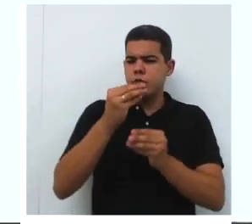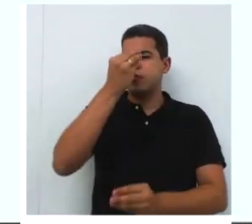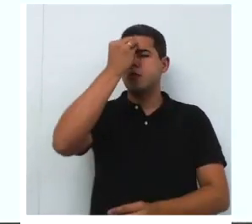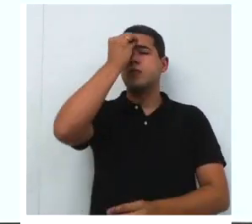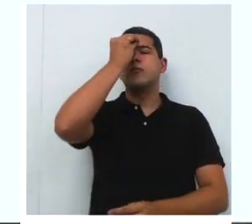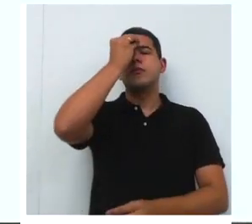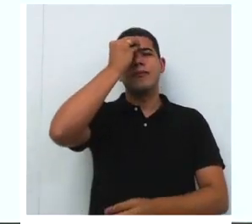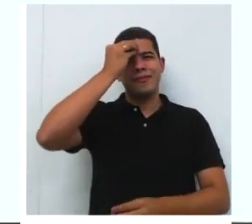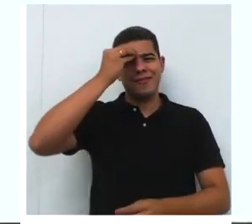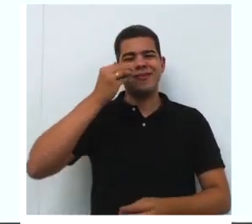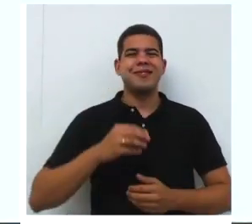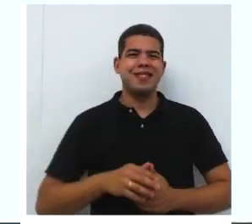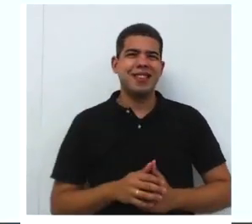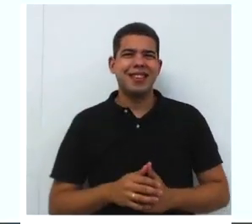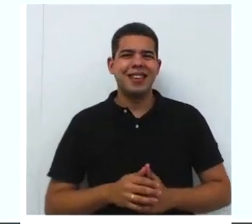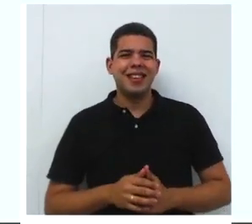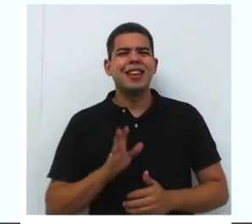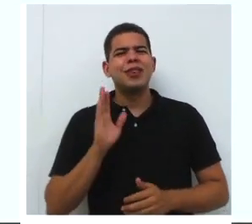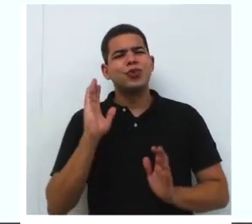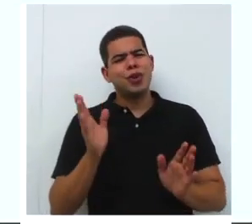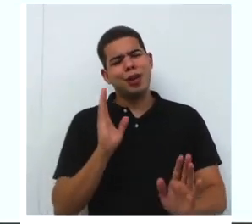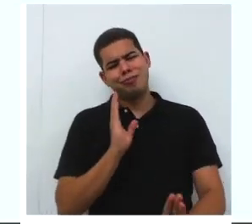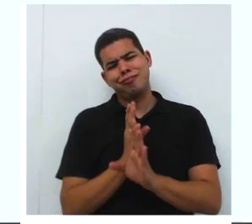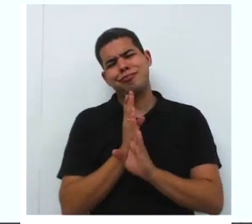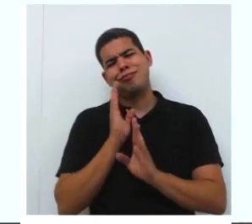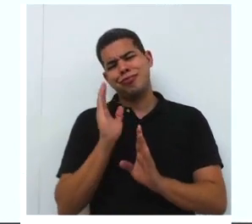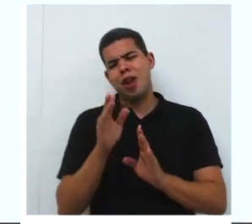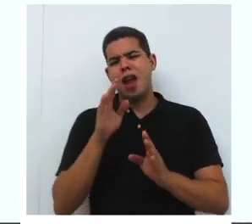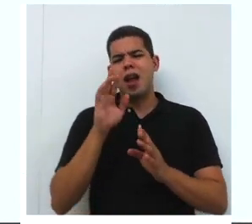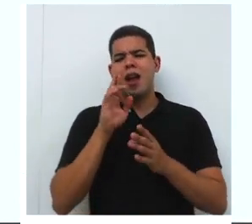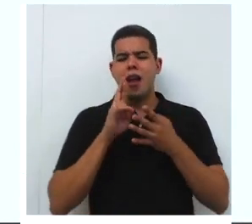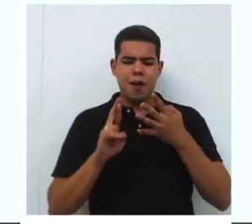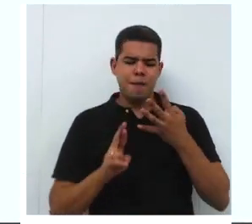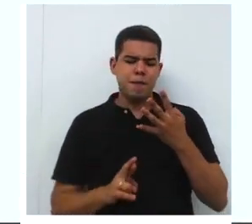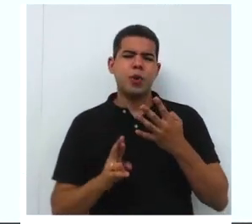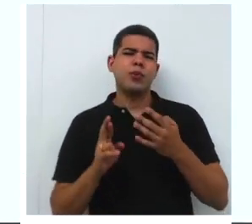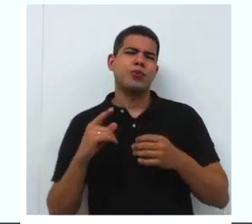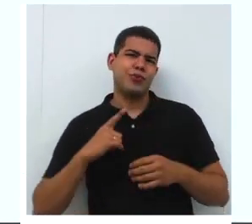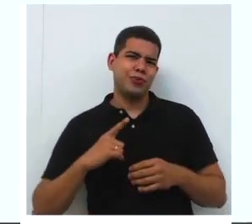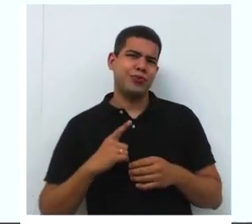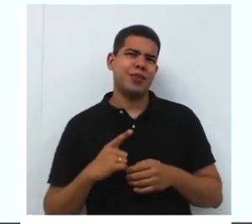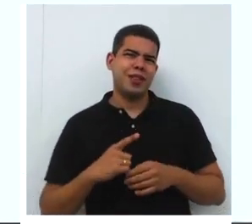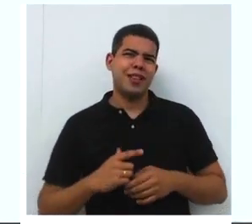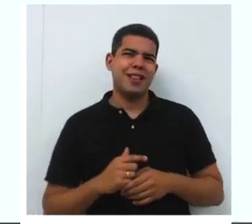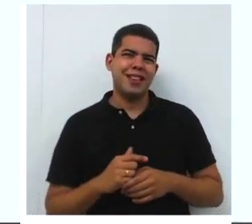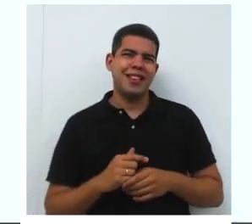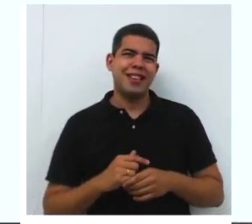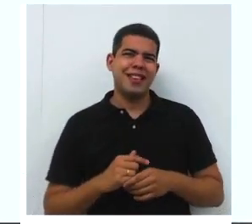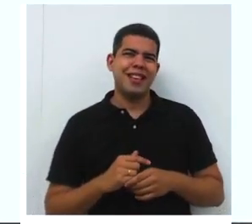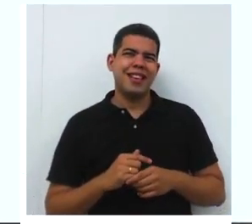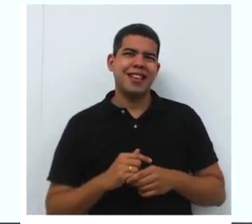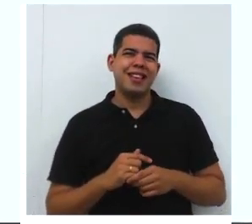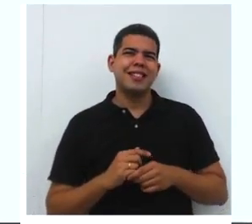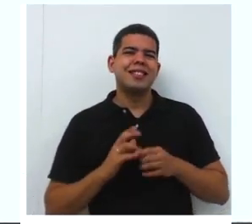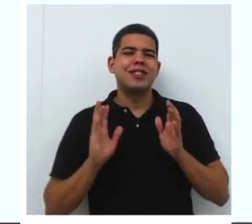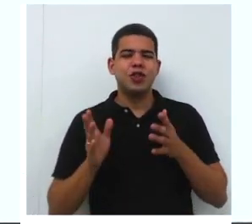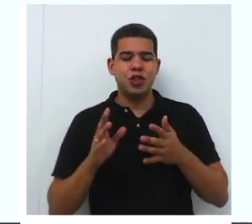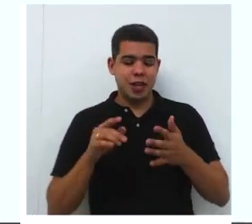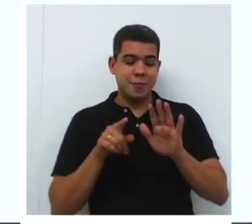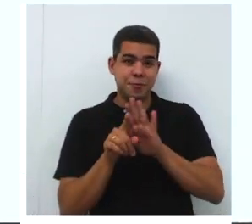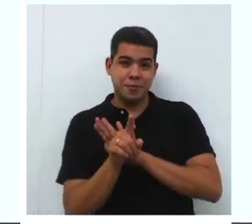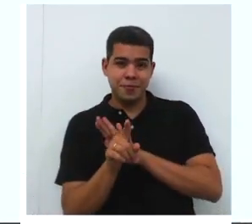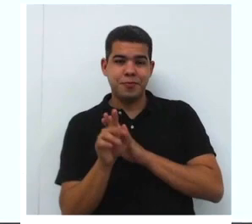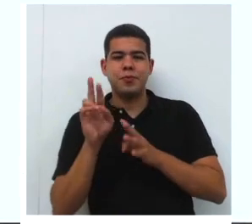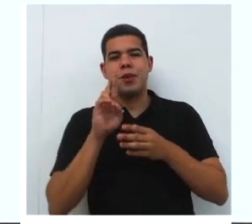eu tenho certeza que vocês são super espertos e já mataram, porque no meu discurso, vocês, eu não sei se perceberam, mas eu já dei a resposta